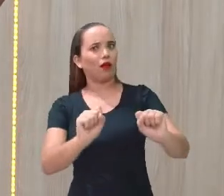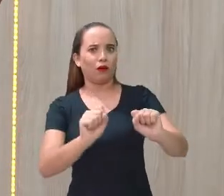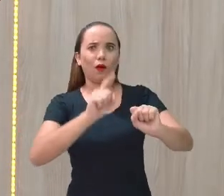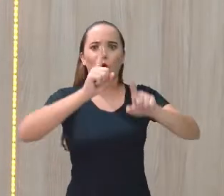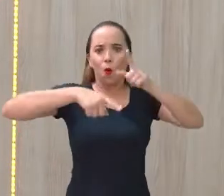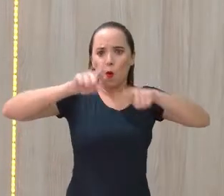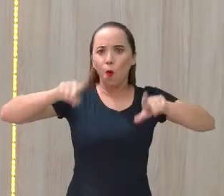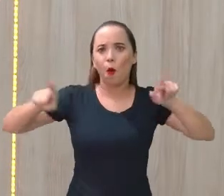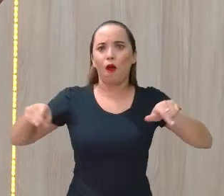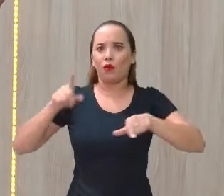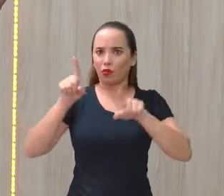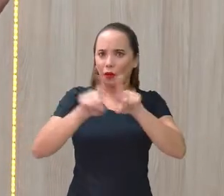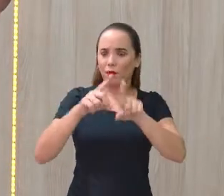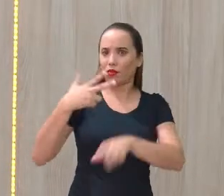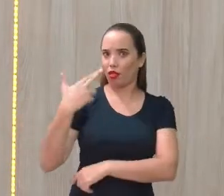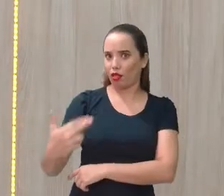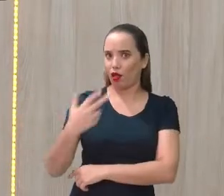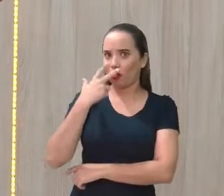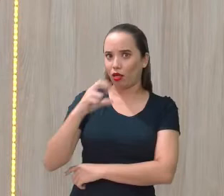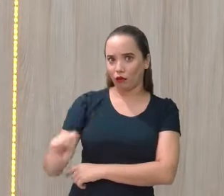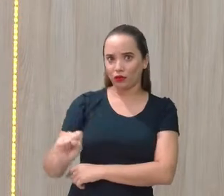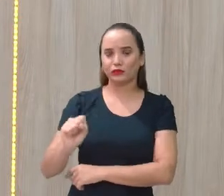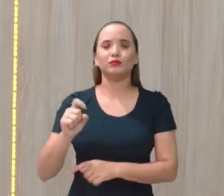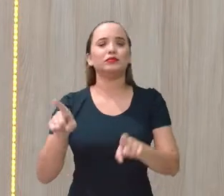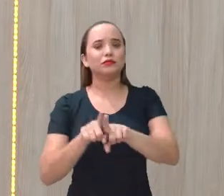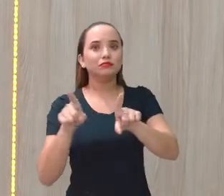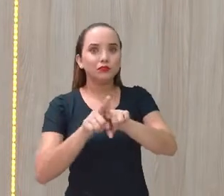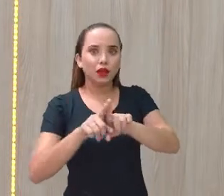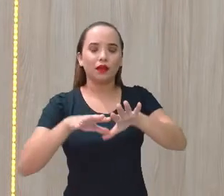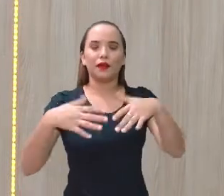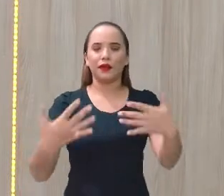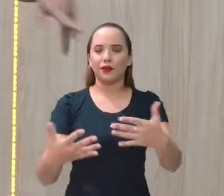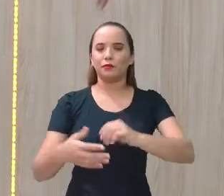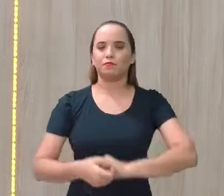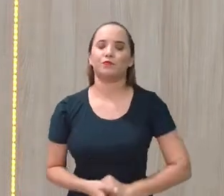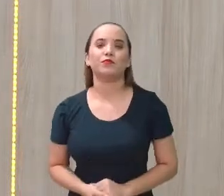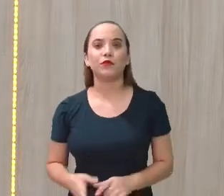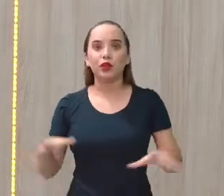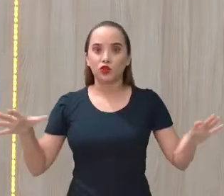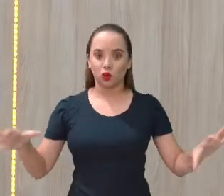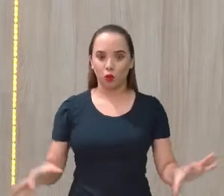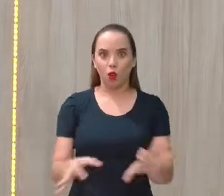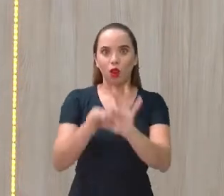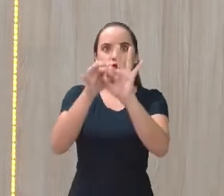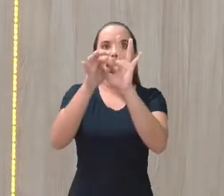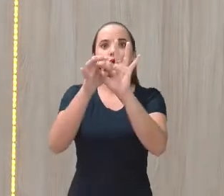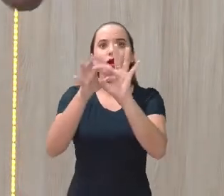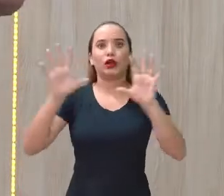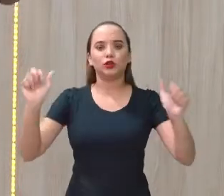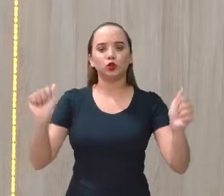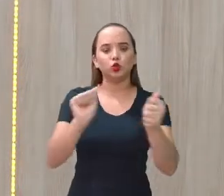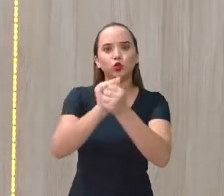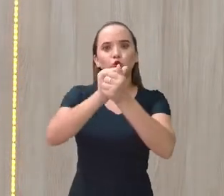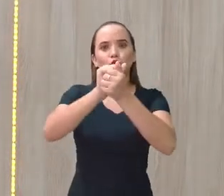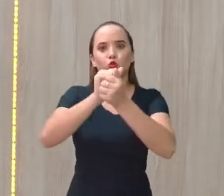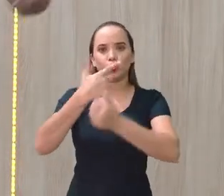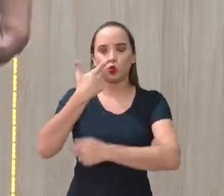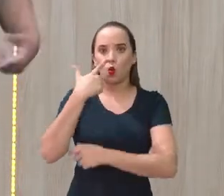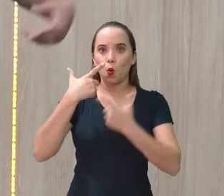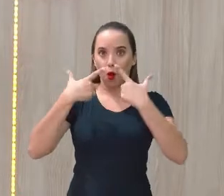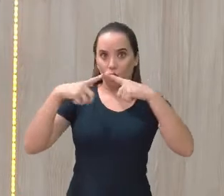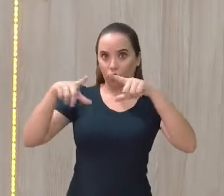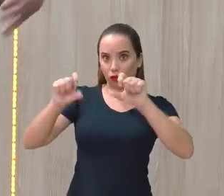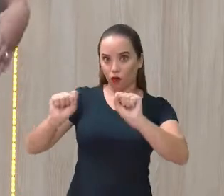aí, vocês, ai, nossa, o que é isso? Já sabem, né? São os elementos paralinguísticos, estão ali, ó, junto com a